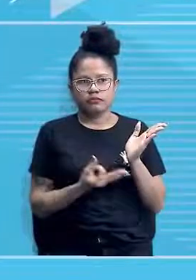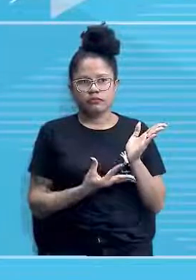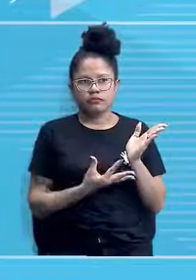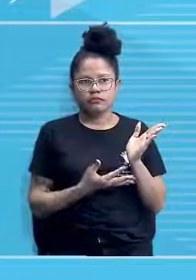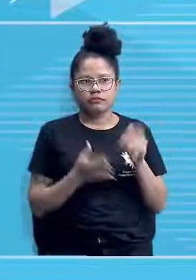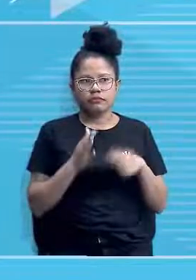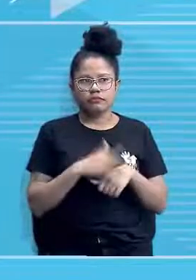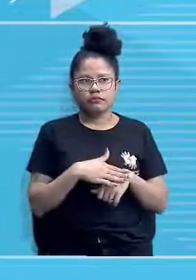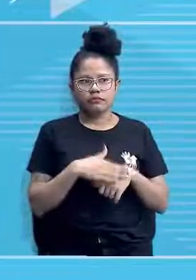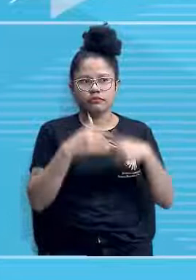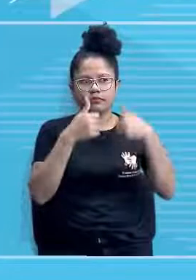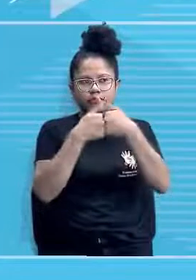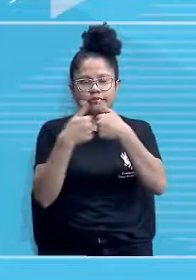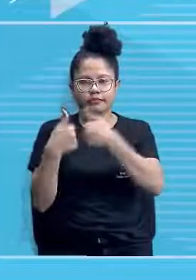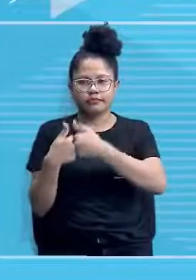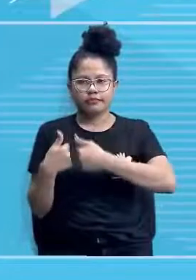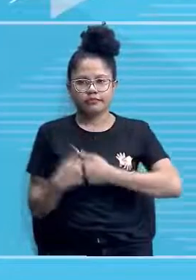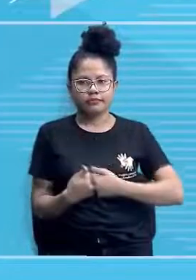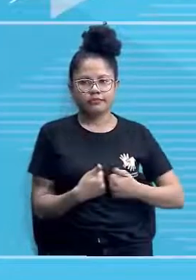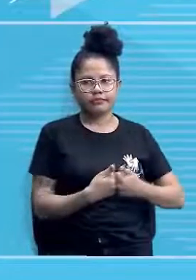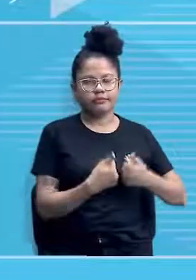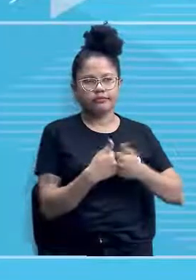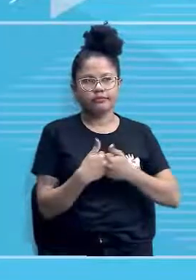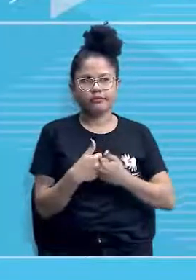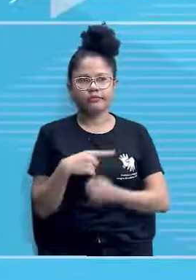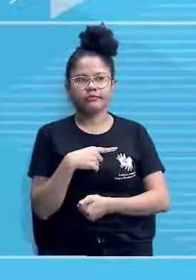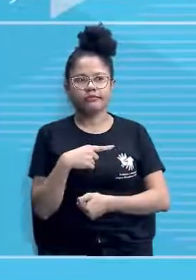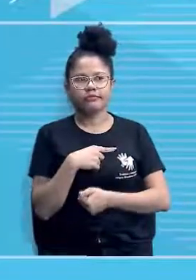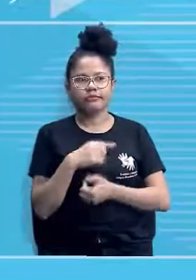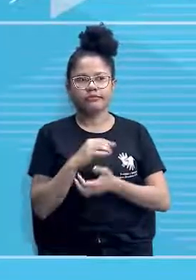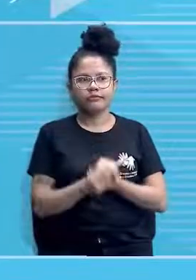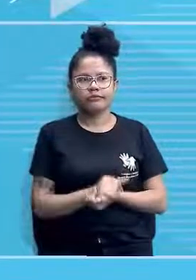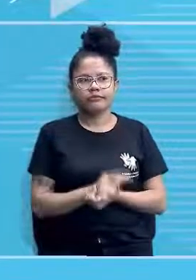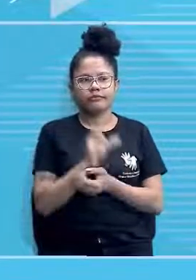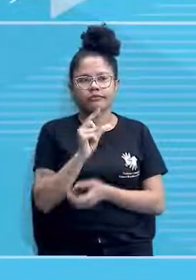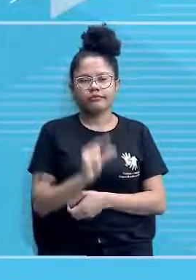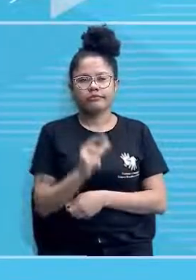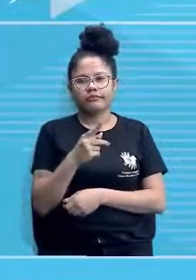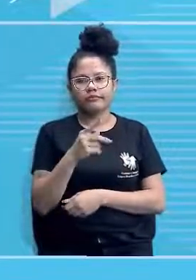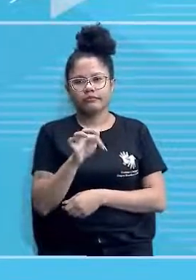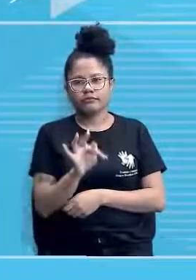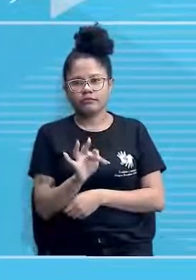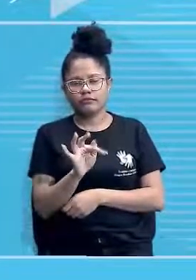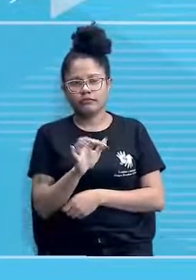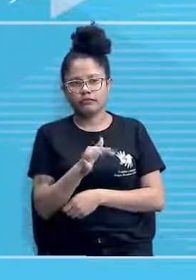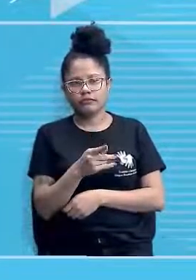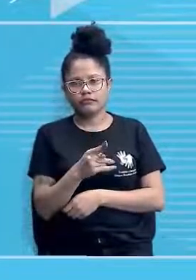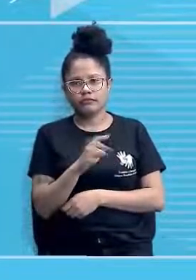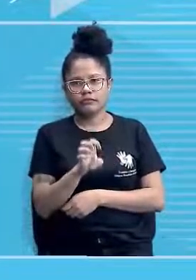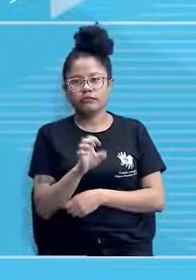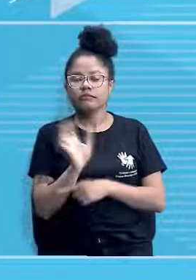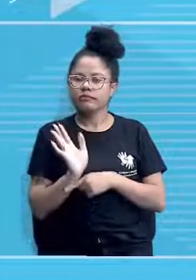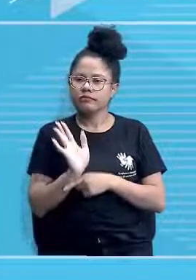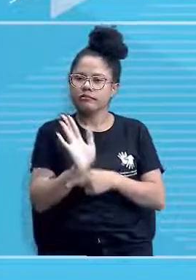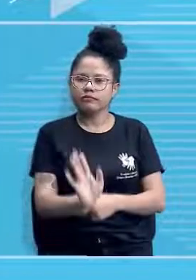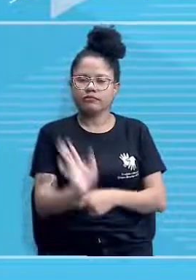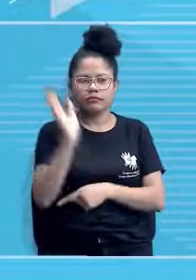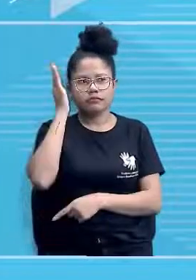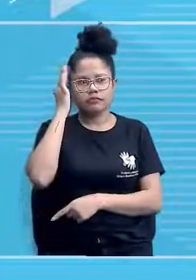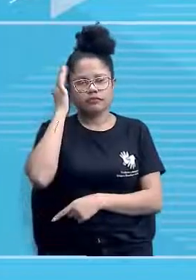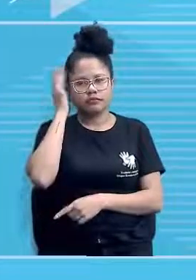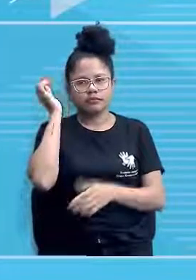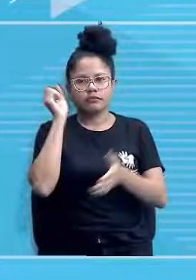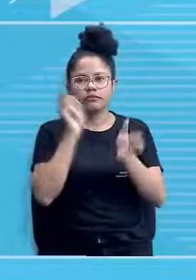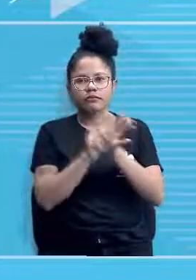quanto mais amo e ficado a sua cadeia menor vai ser o ponto de fusão ebulição até outra tabela que vai ajudar muito na compreensão